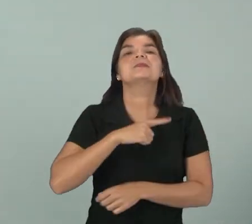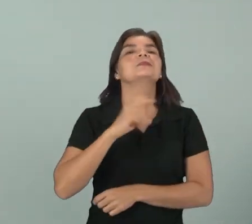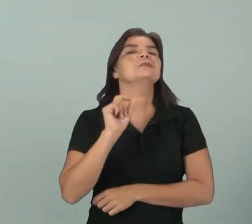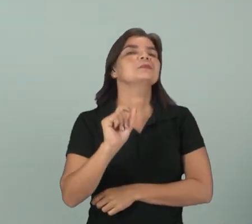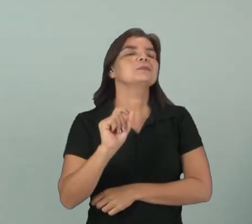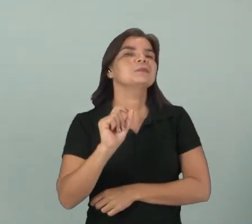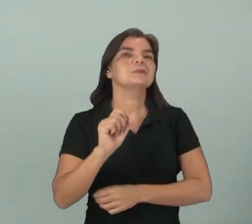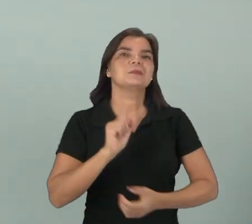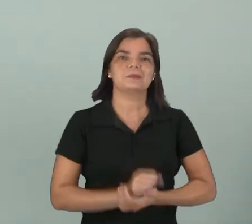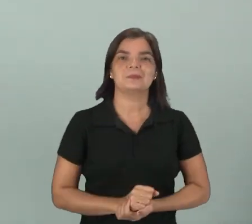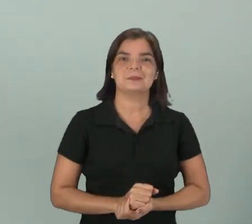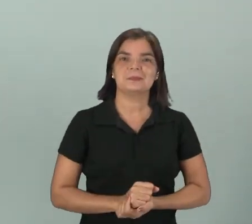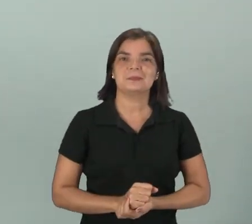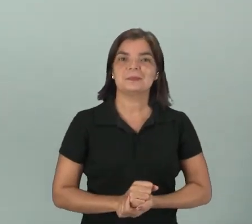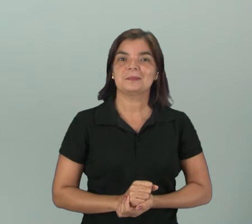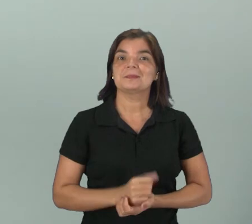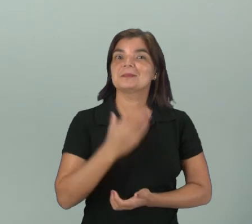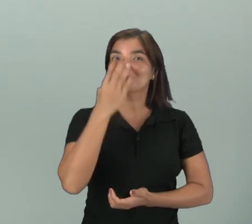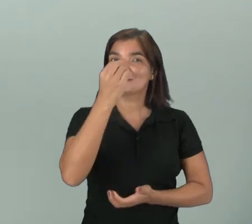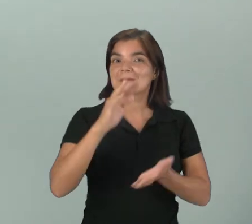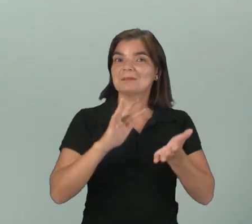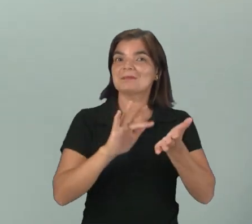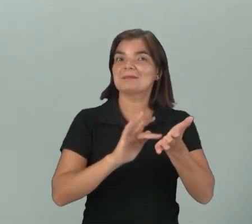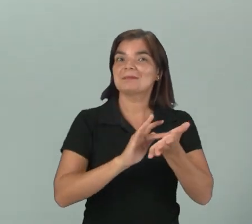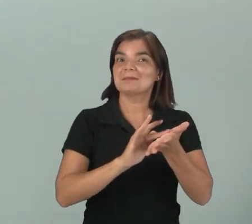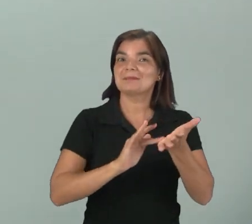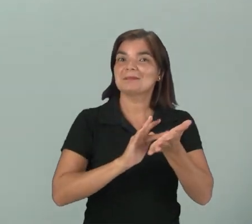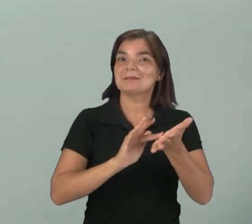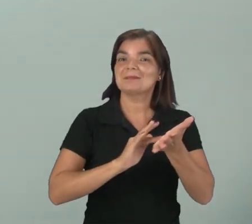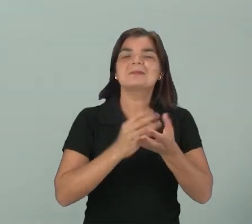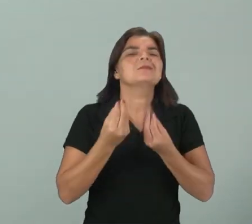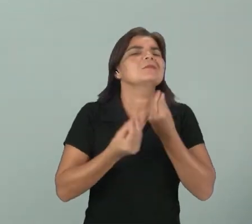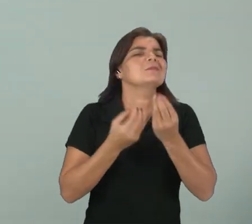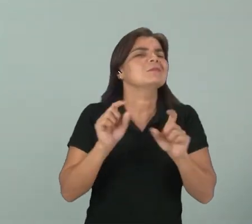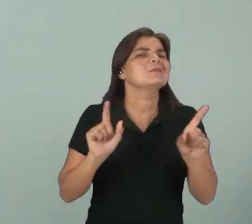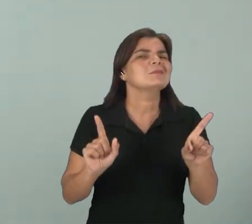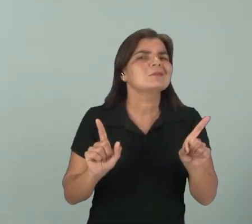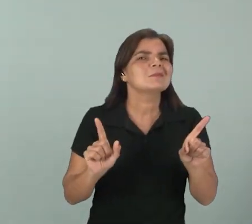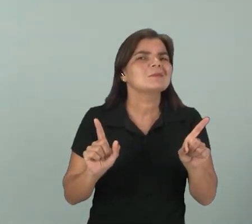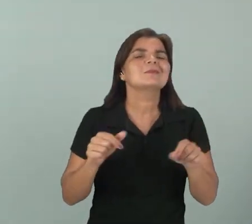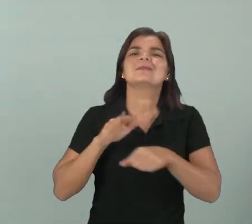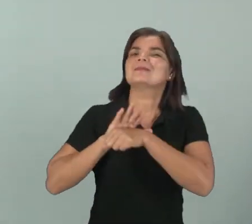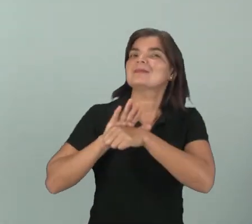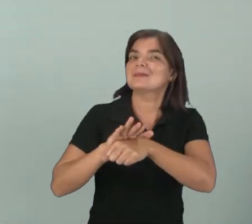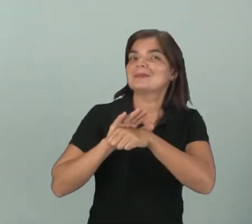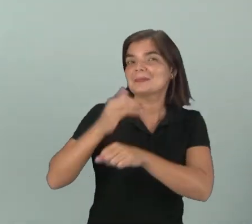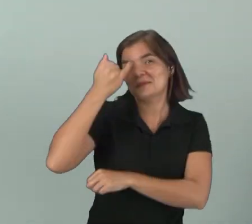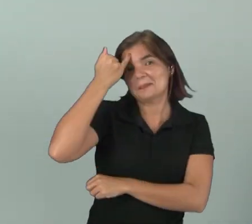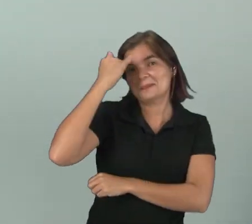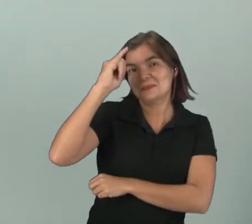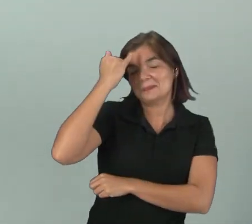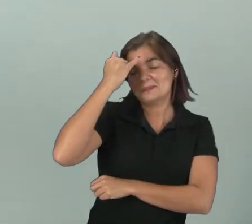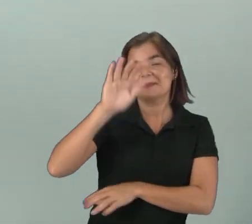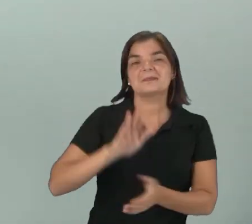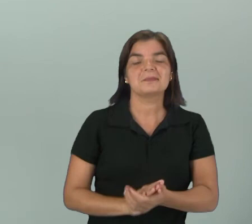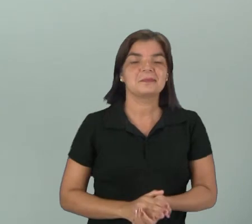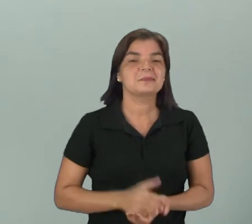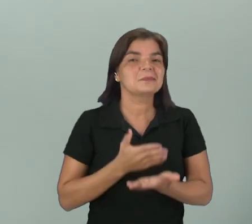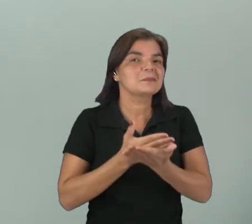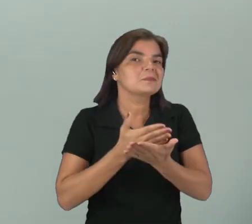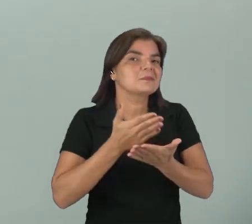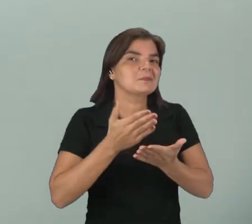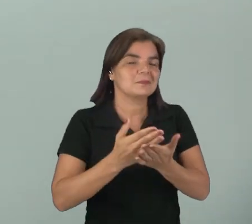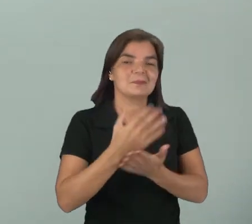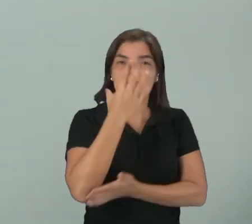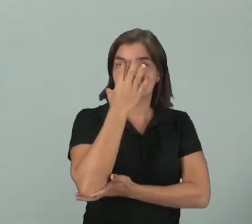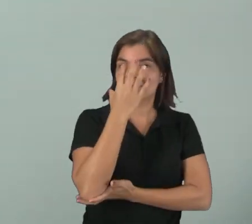temos a máquina digital. Como que nós chegamos nesse processo? Atribui-se a ideia de que foi lá nos